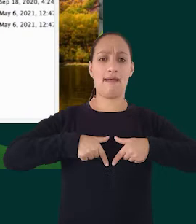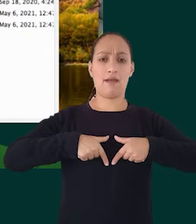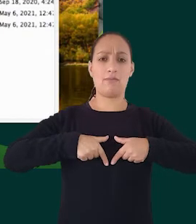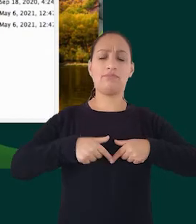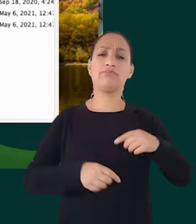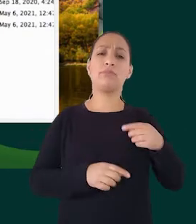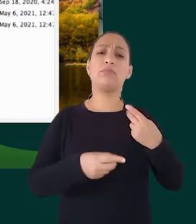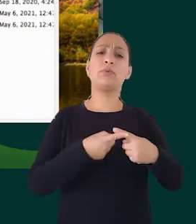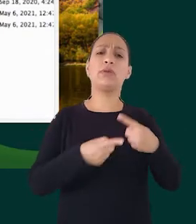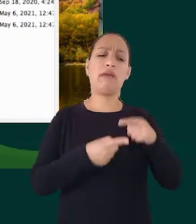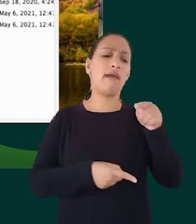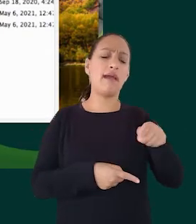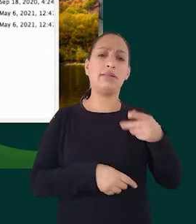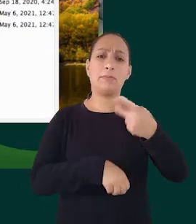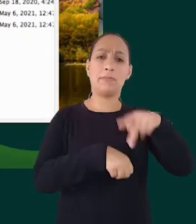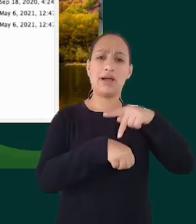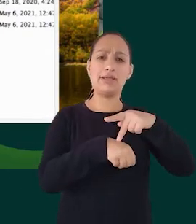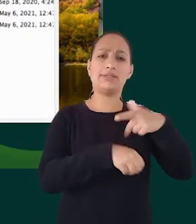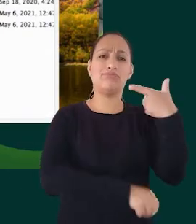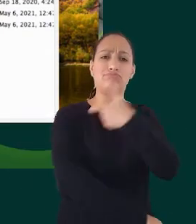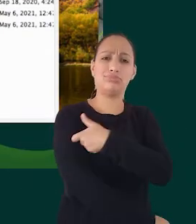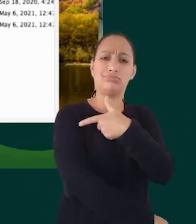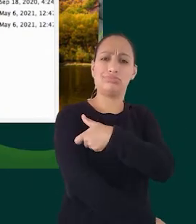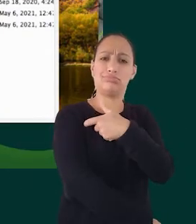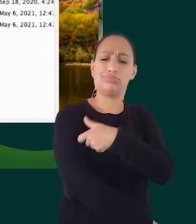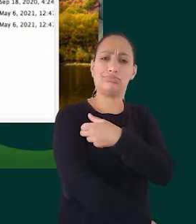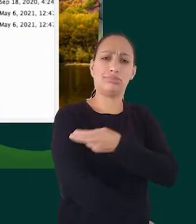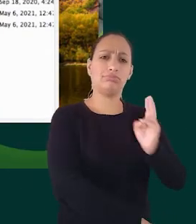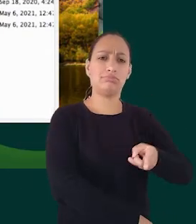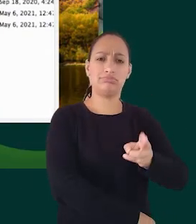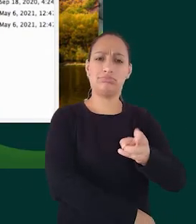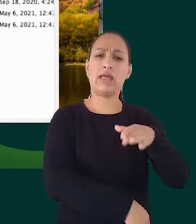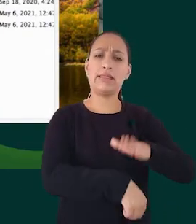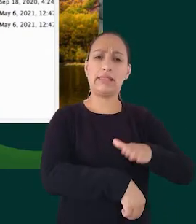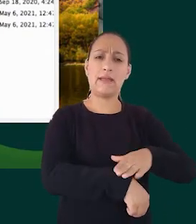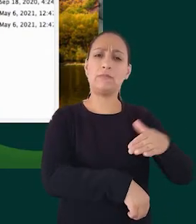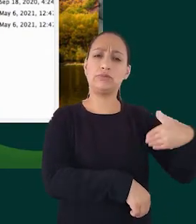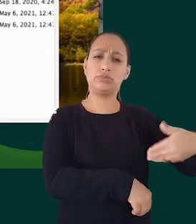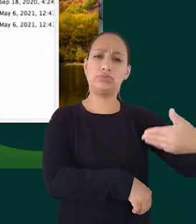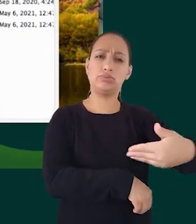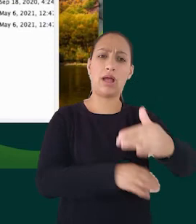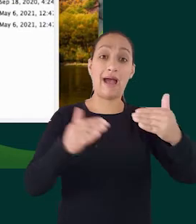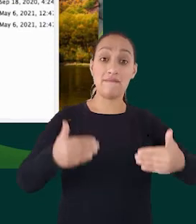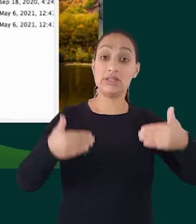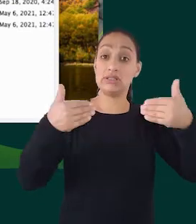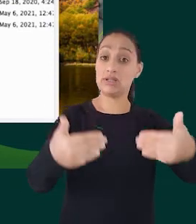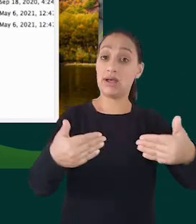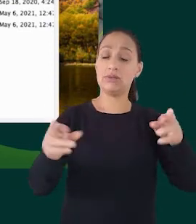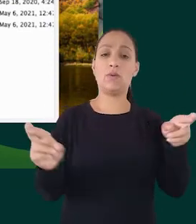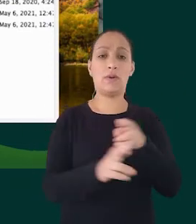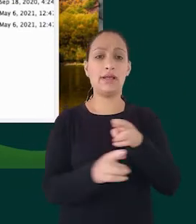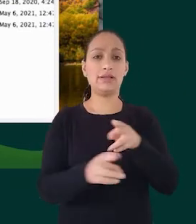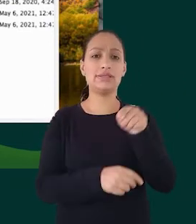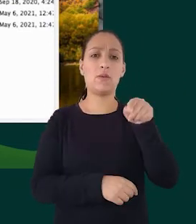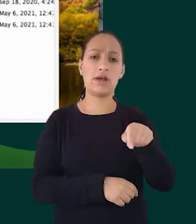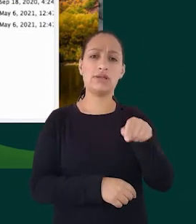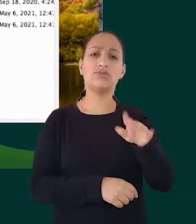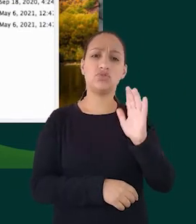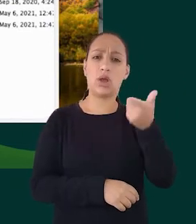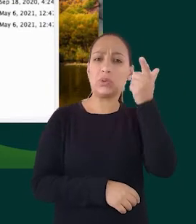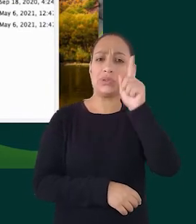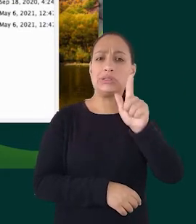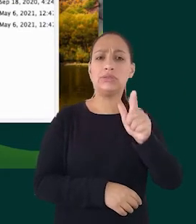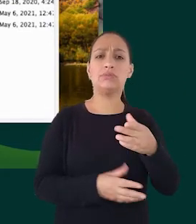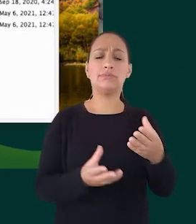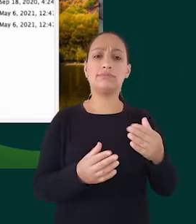vem aplicando continuamente a vacina já há algum tempo e está bastante avançado em relação a isto, certo?